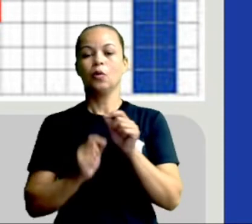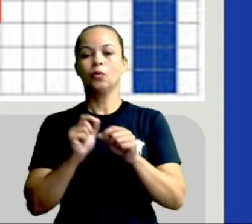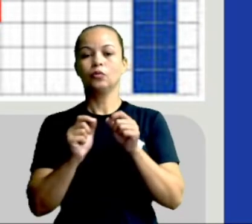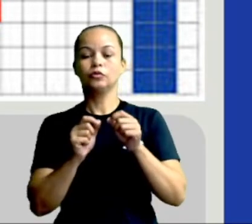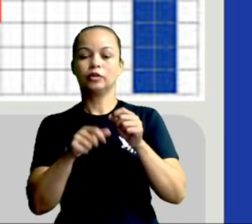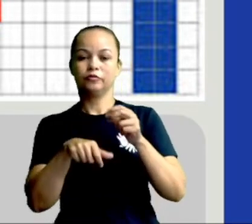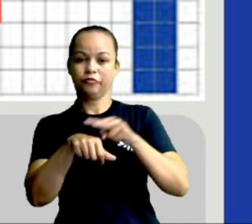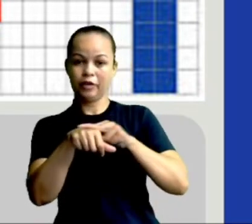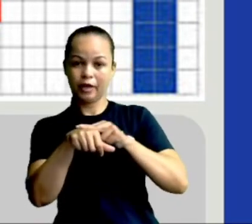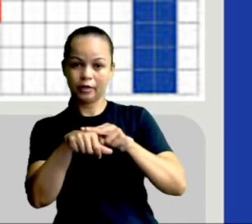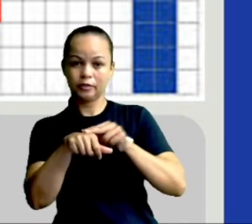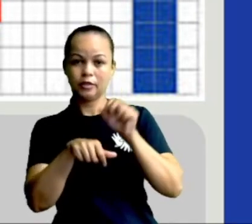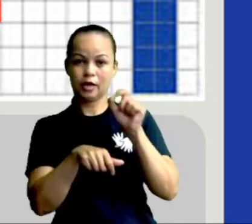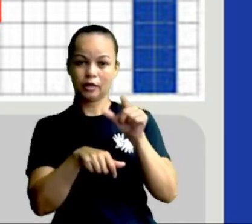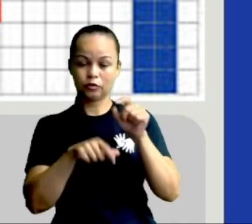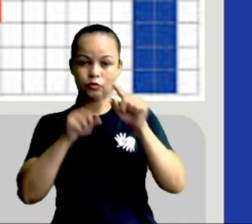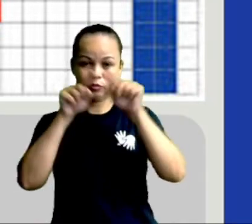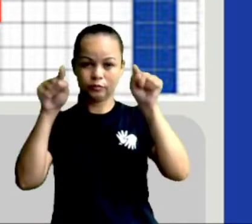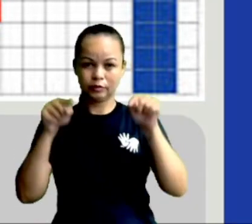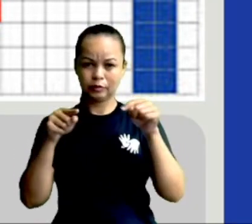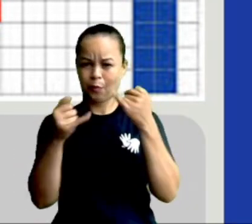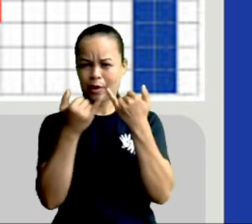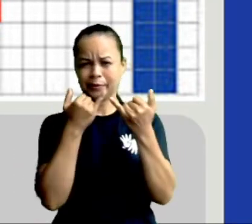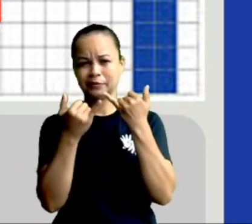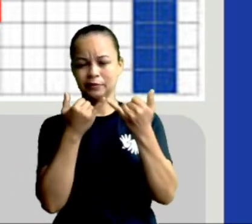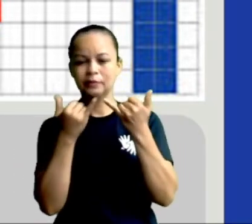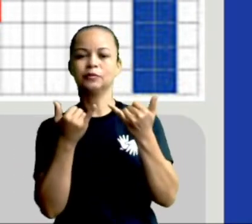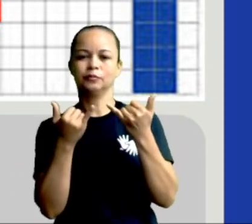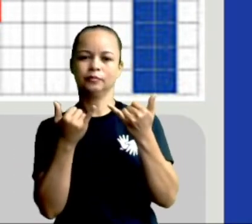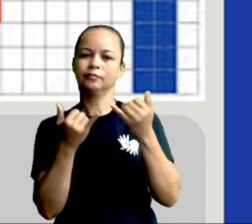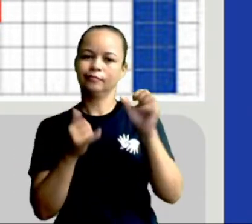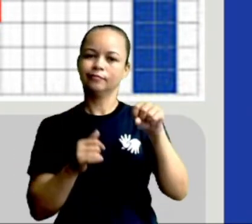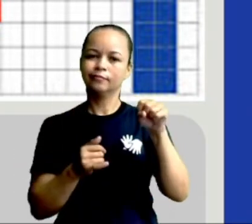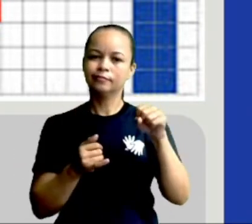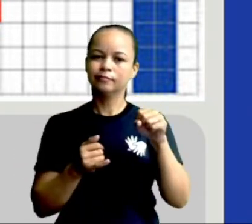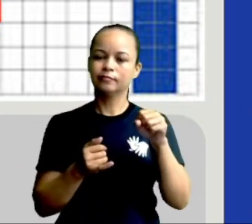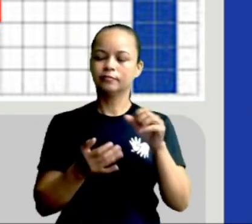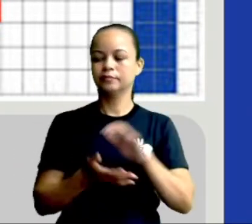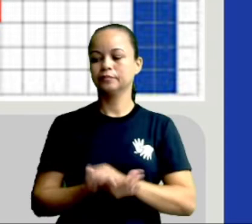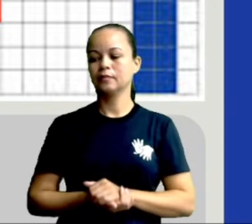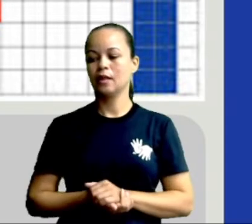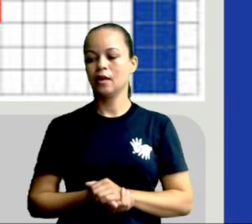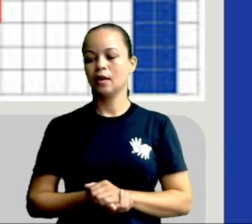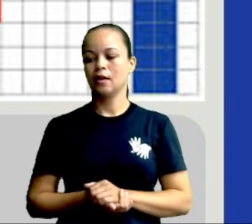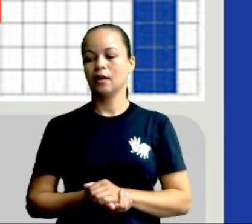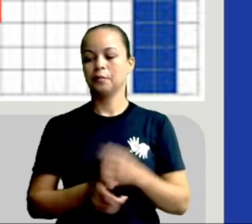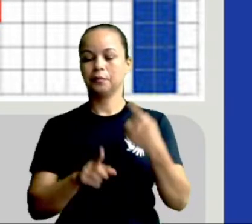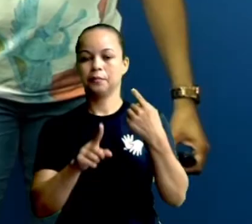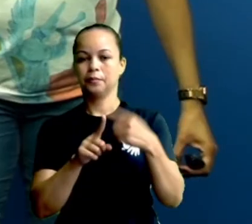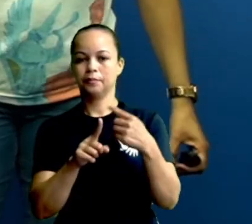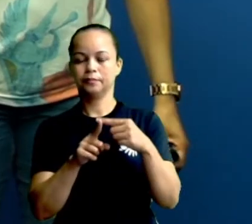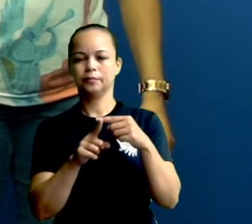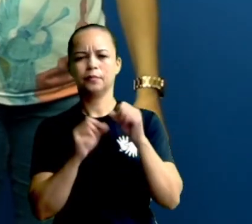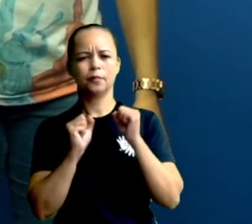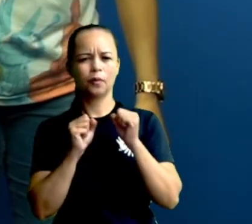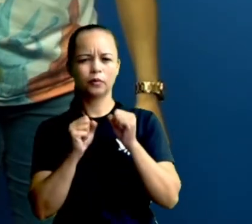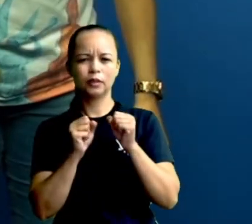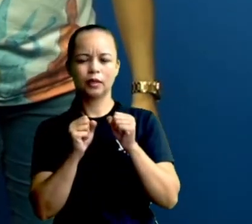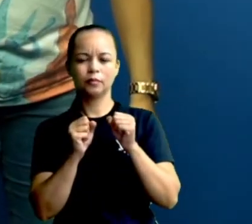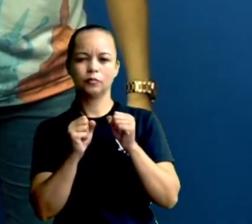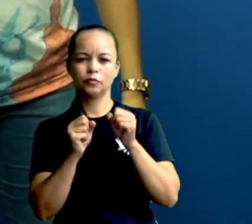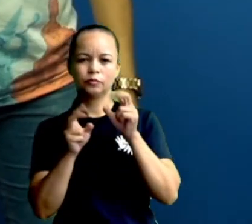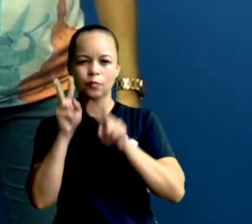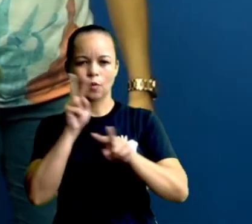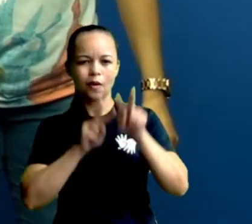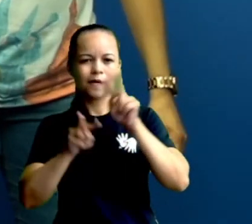são semelhantes. Aí o verde e o azul, eles são. Por quê? A gente pode ver que, como